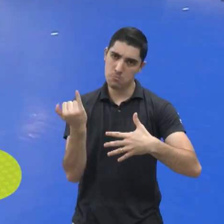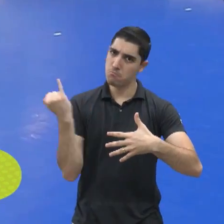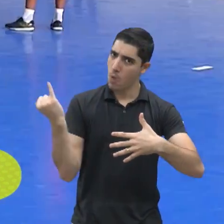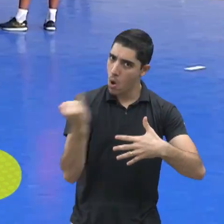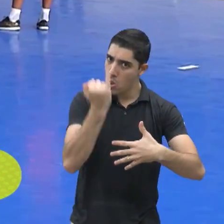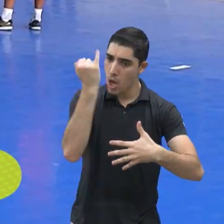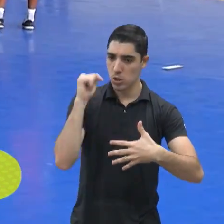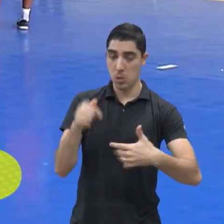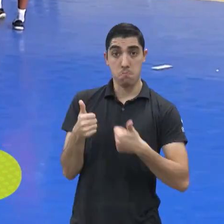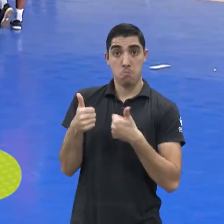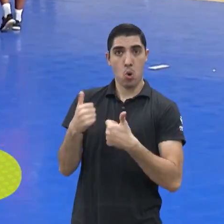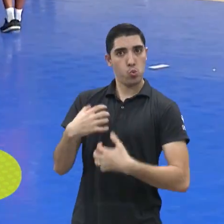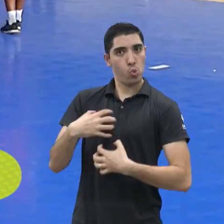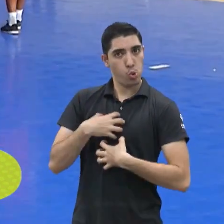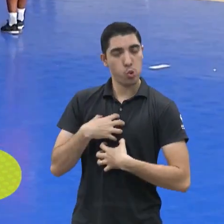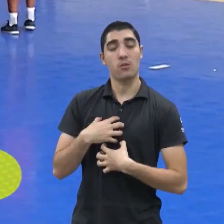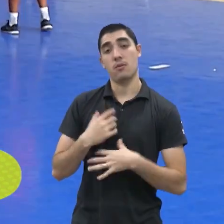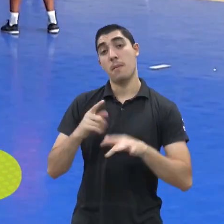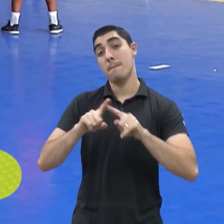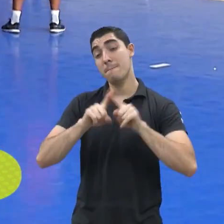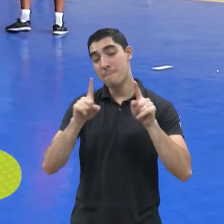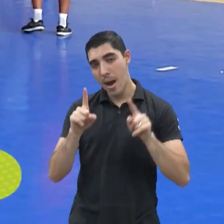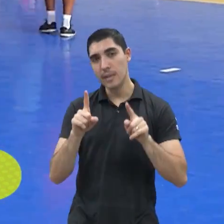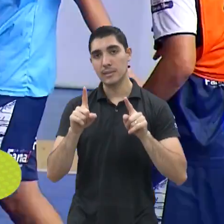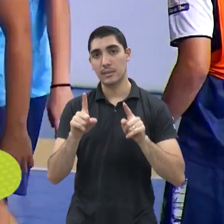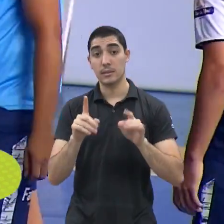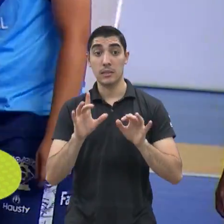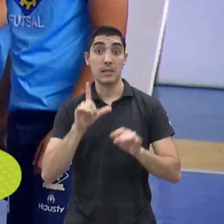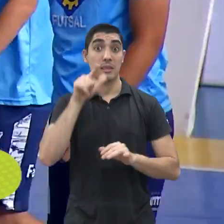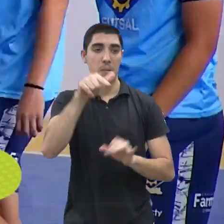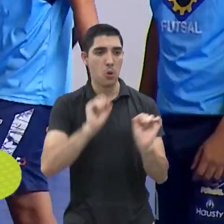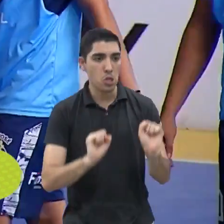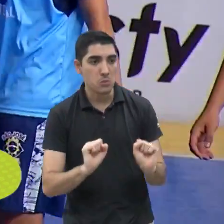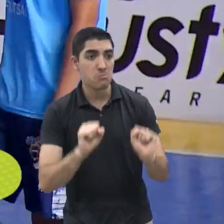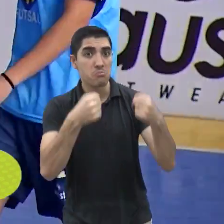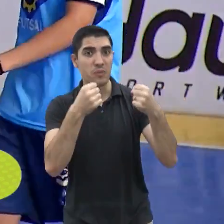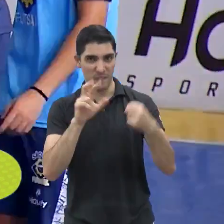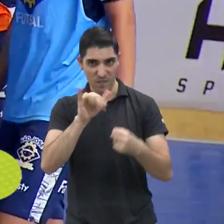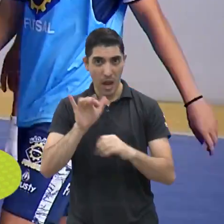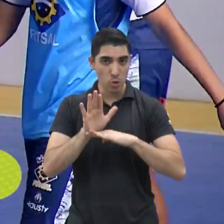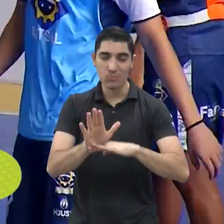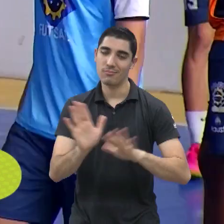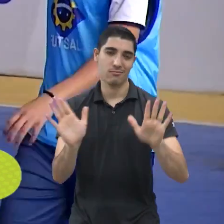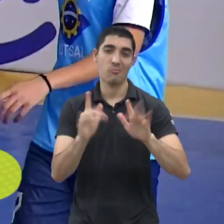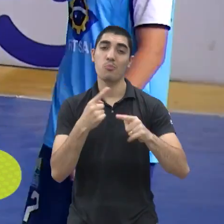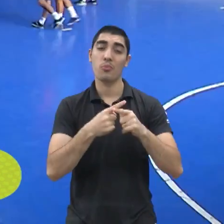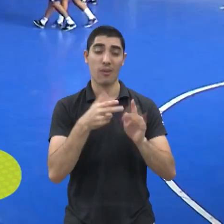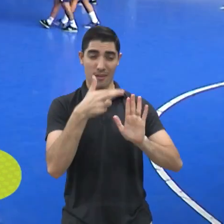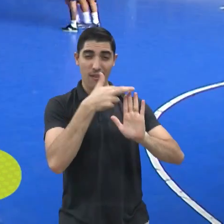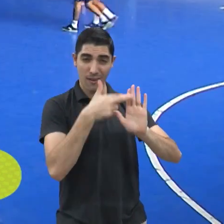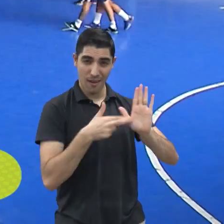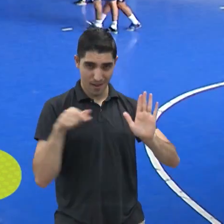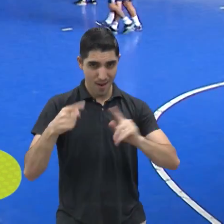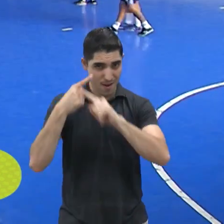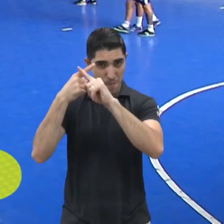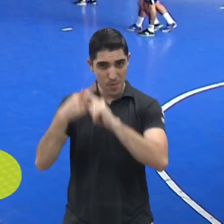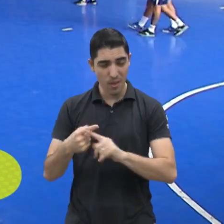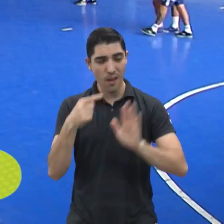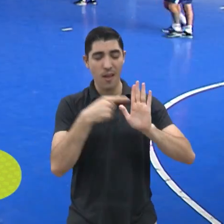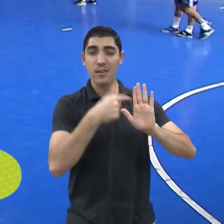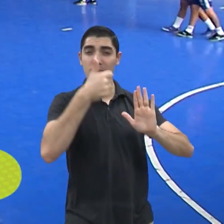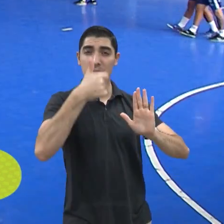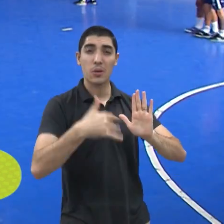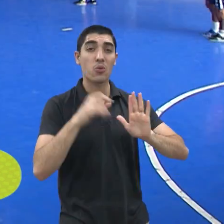da equipe, ela pouco influencia no mata-mata. Isso porque o regulamento da competição prevê o sistema